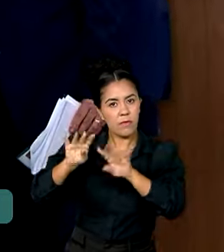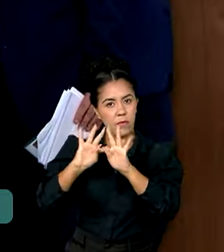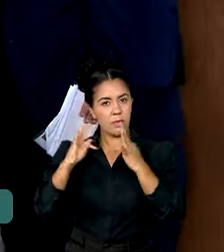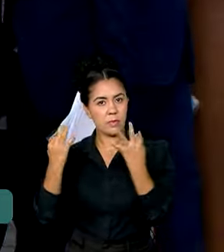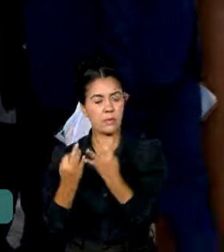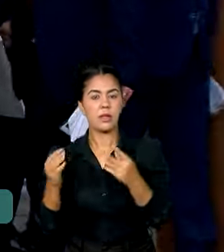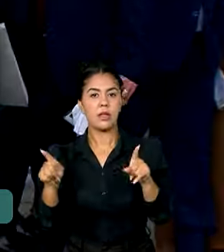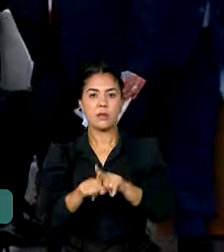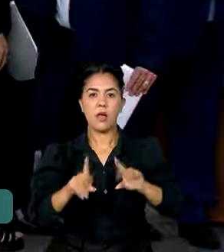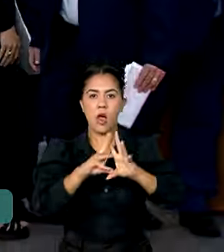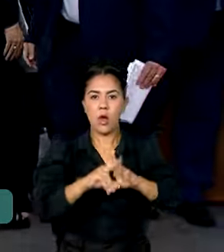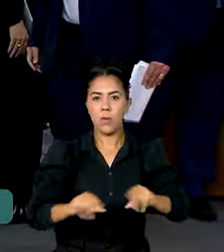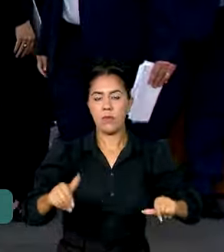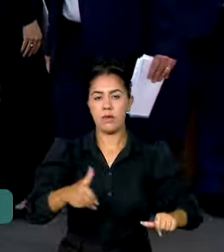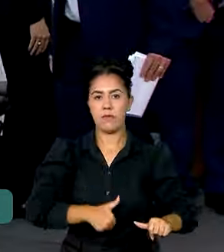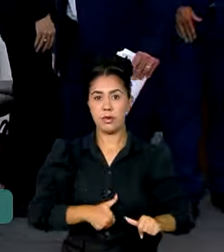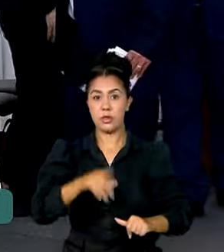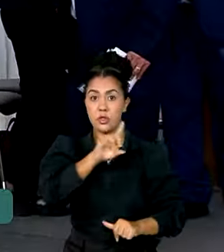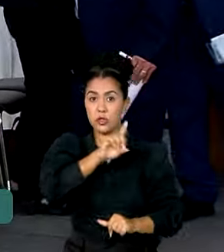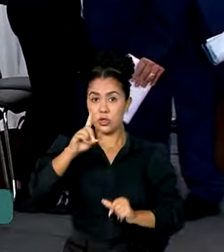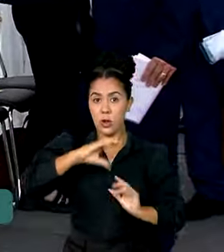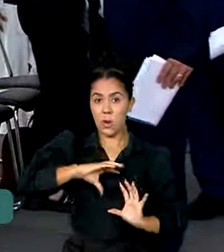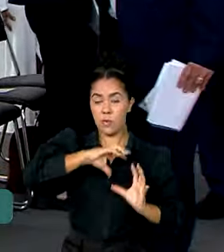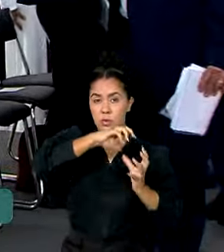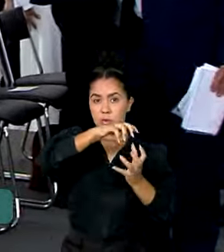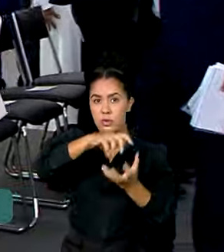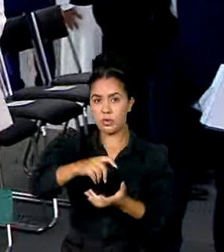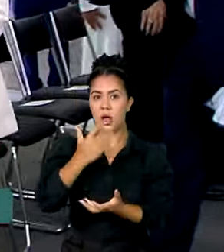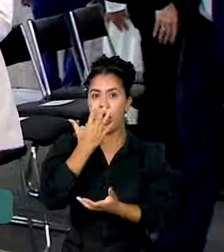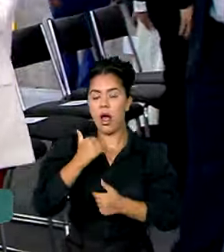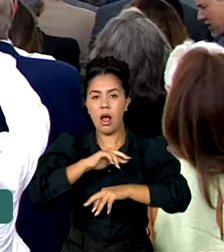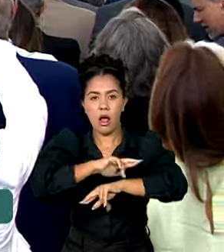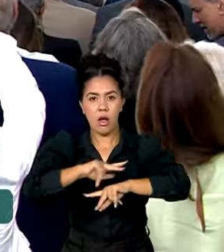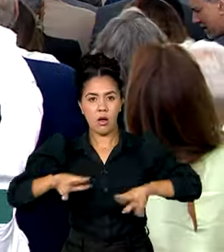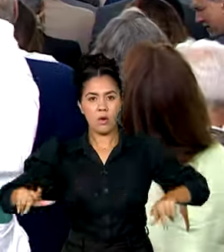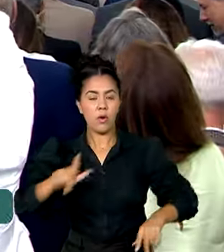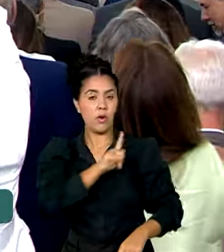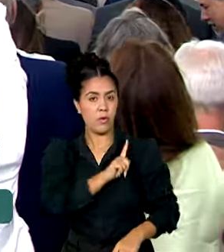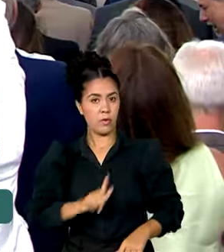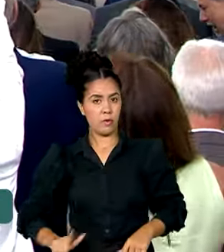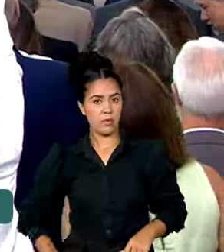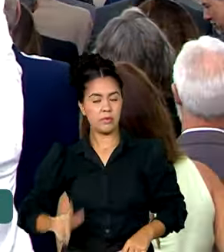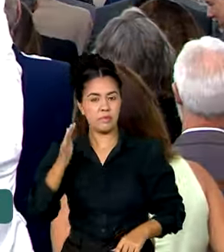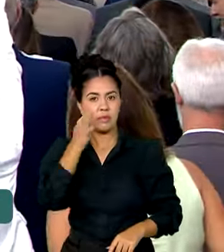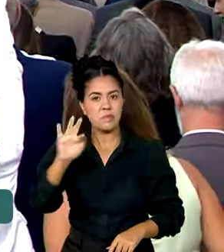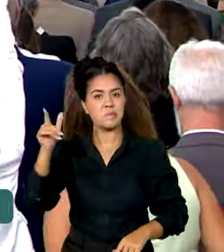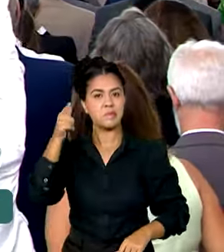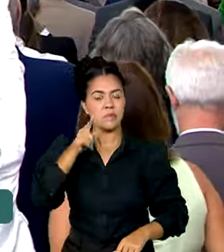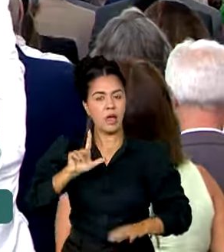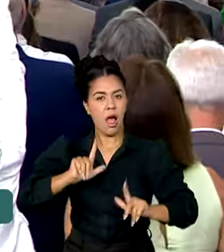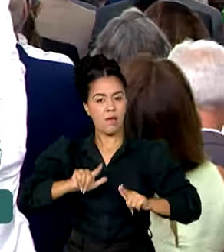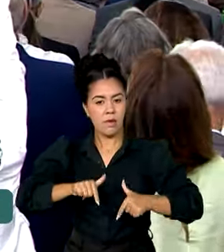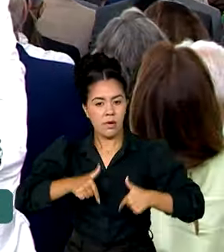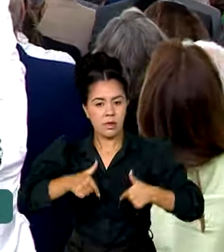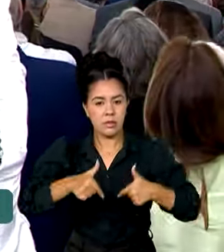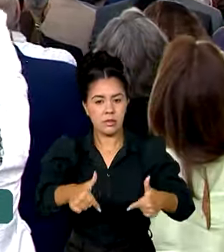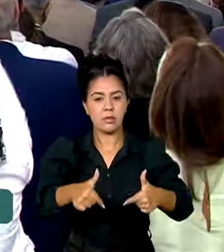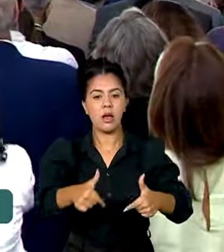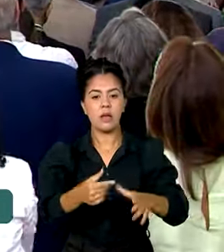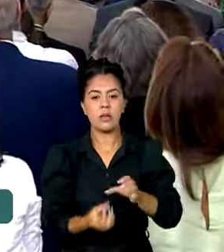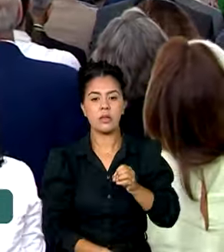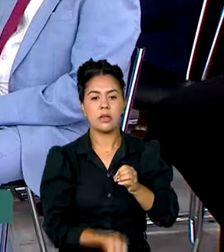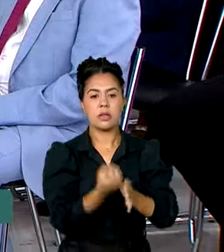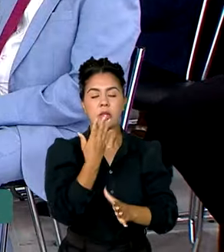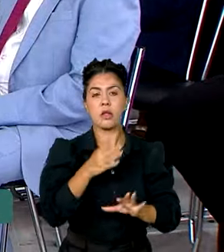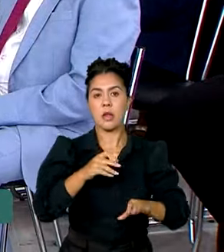fome no Dia Mundial da Alimentação o governo avança mais um passo com o lançamento do Plano Nacional de abastecimento